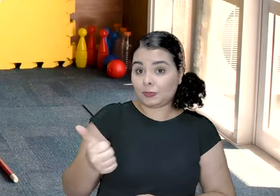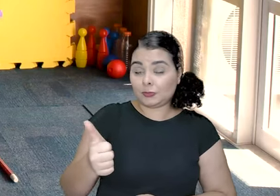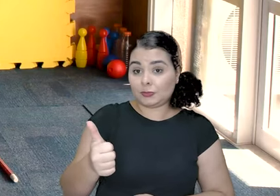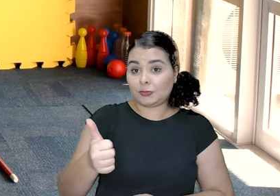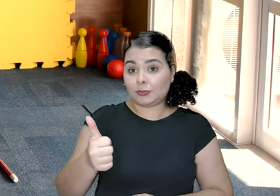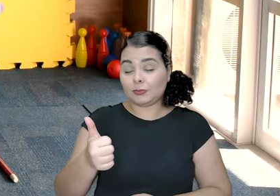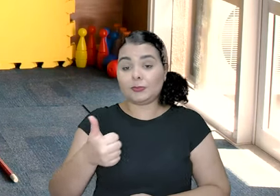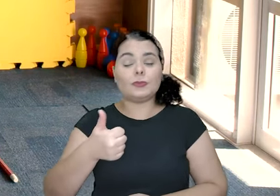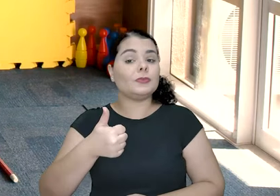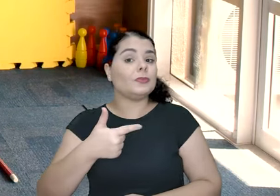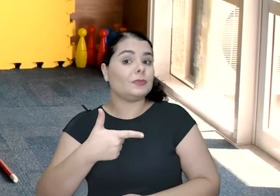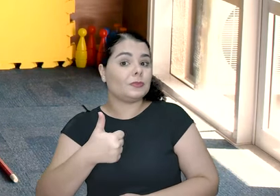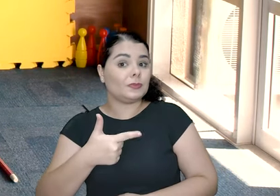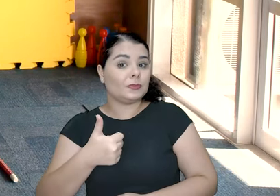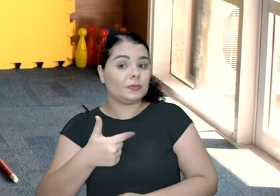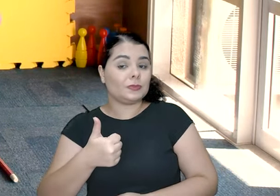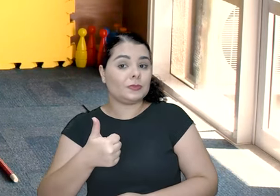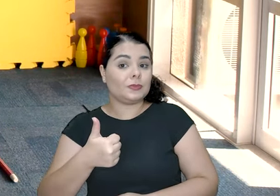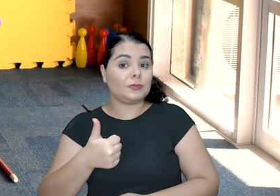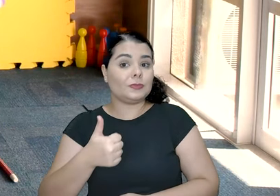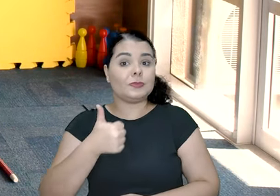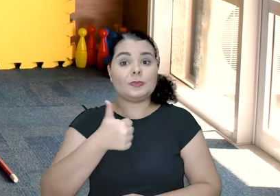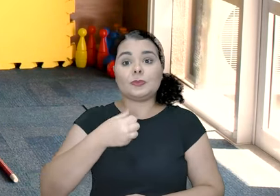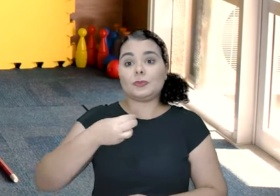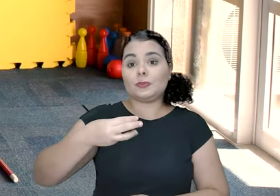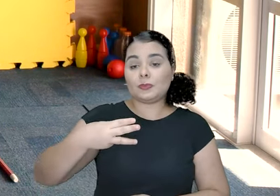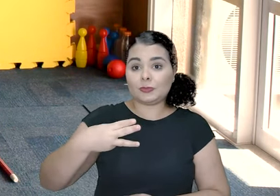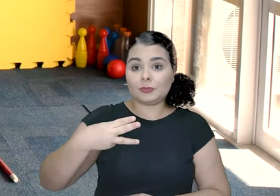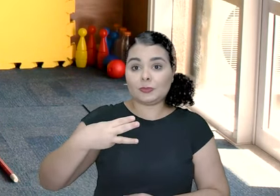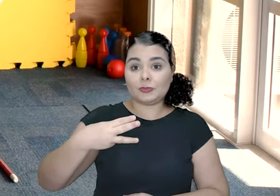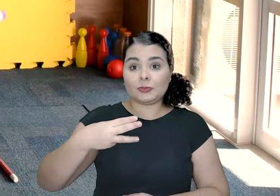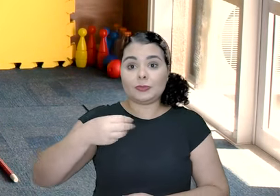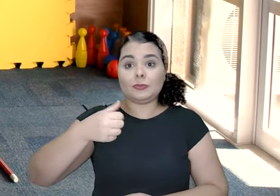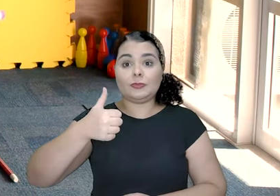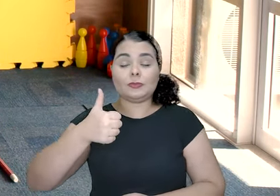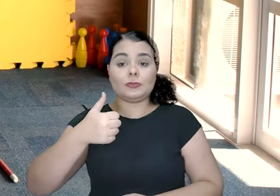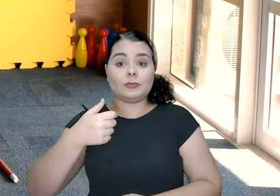11, 12, 13,